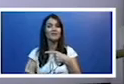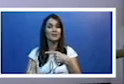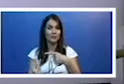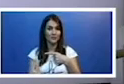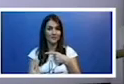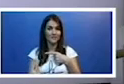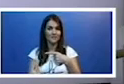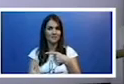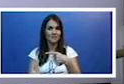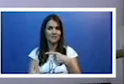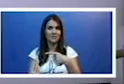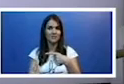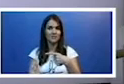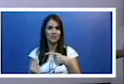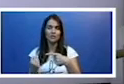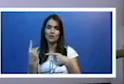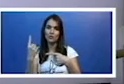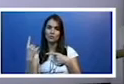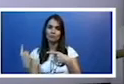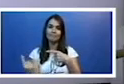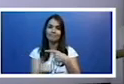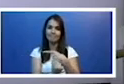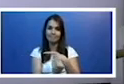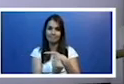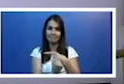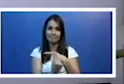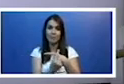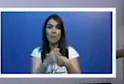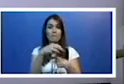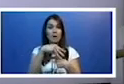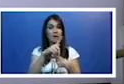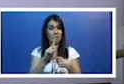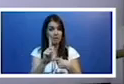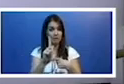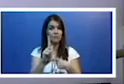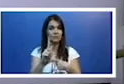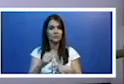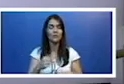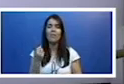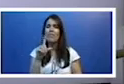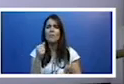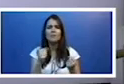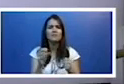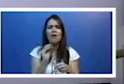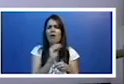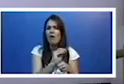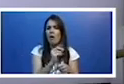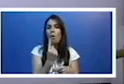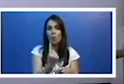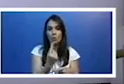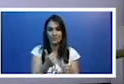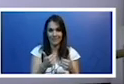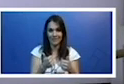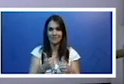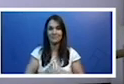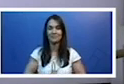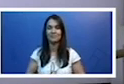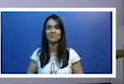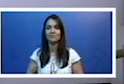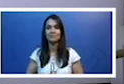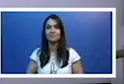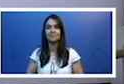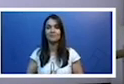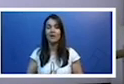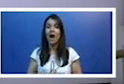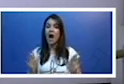1 ele vai aqui para o magnésio, tá? Então não precisa colocar esse 1. A gente só coloca o tracinho no OH.